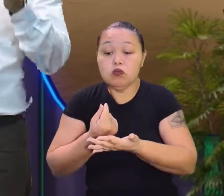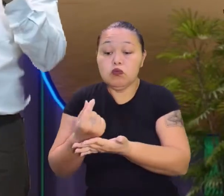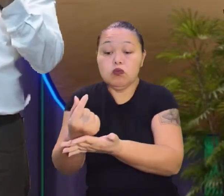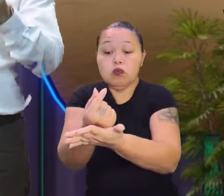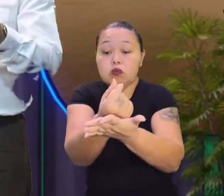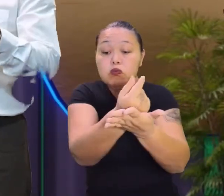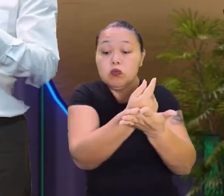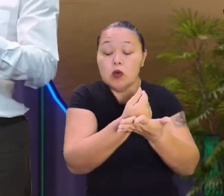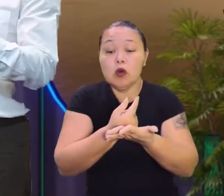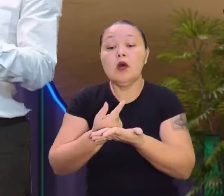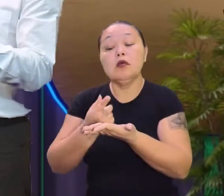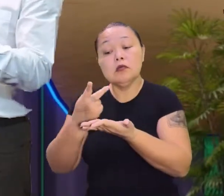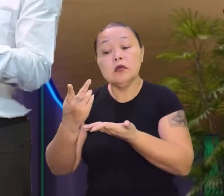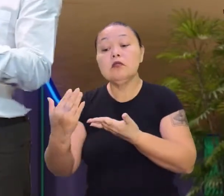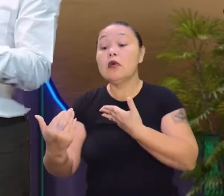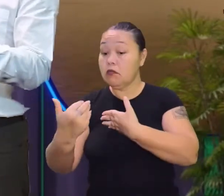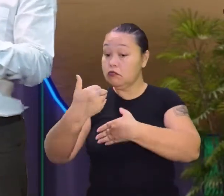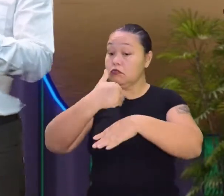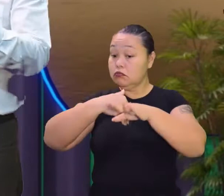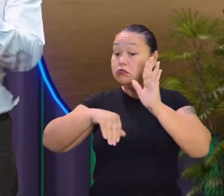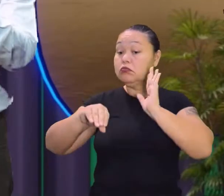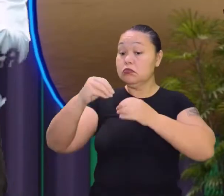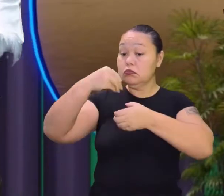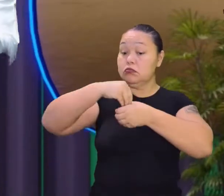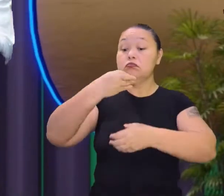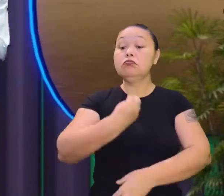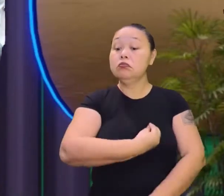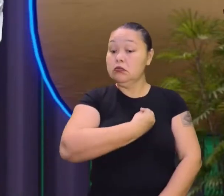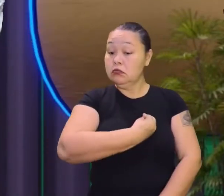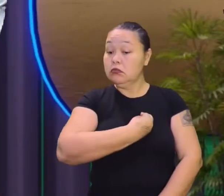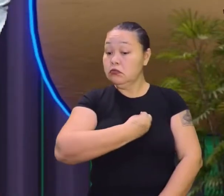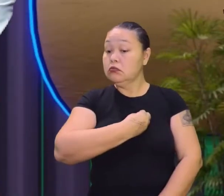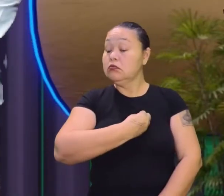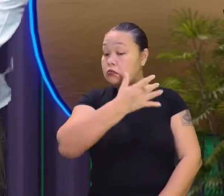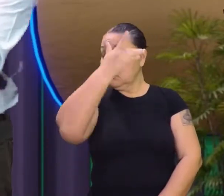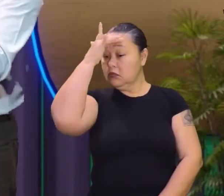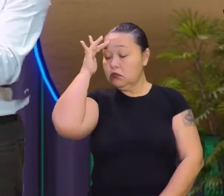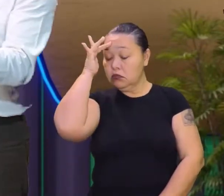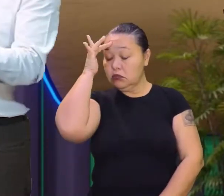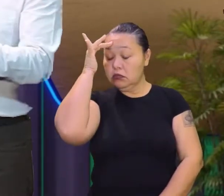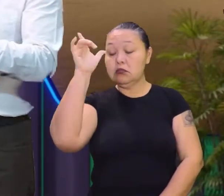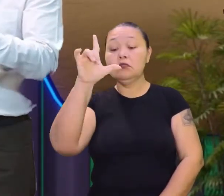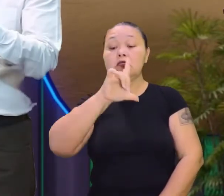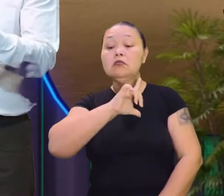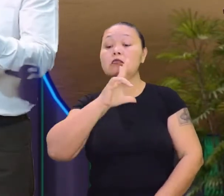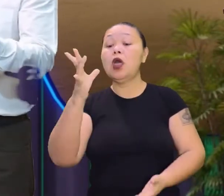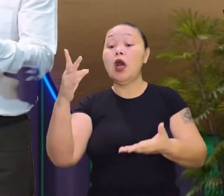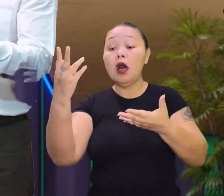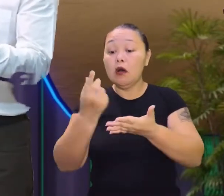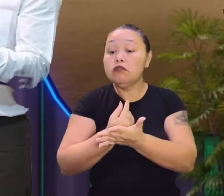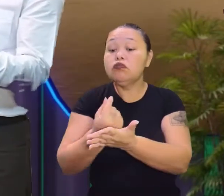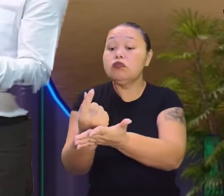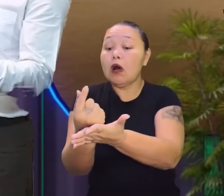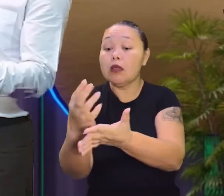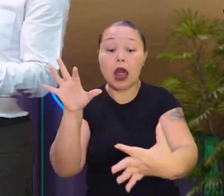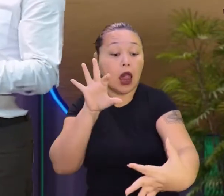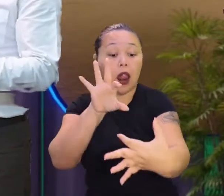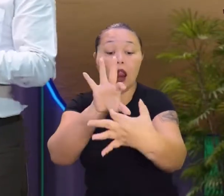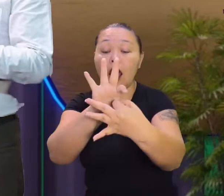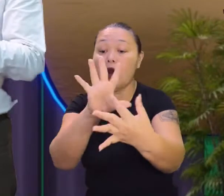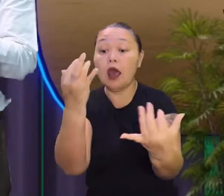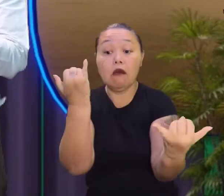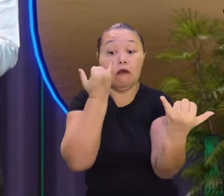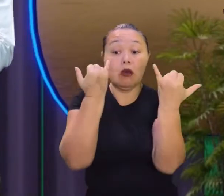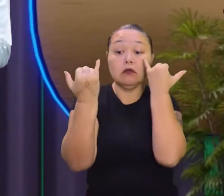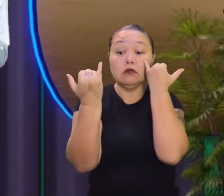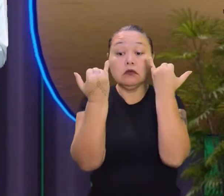que interfere na vida das pessoas. Isso mesmo. Fluxo esse que está ligado à informação, ligado ao fluxo